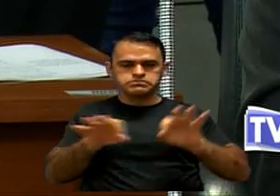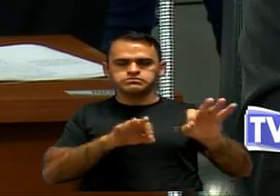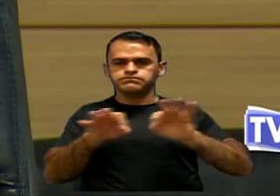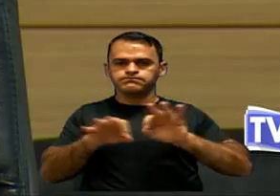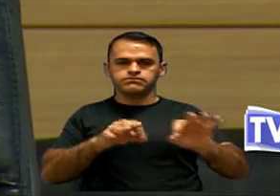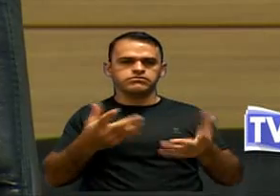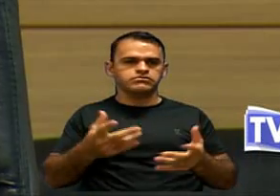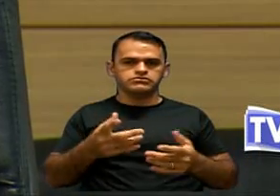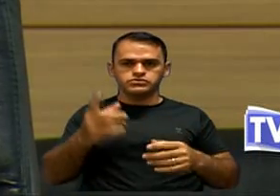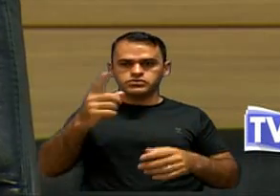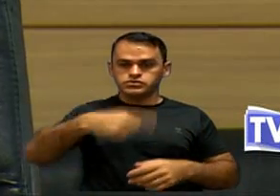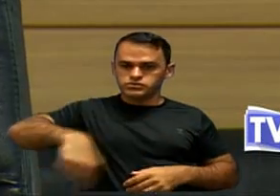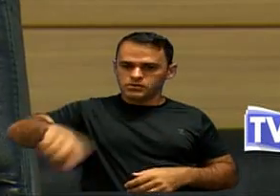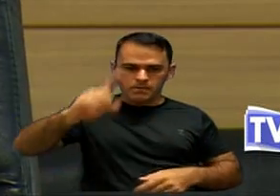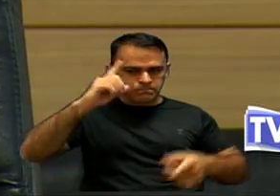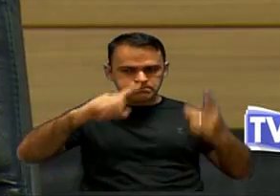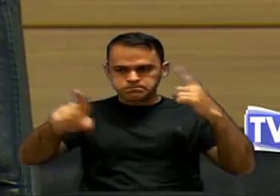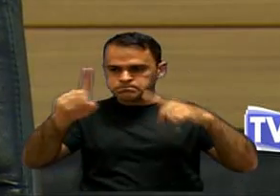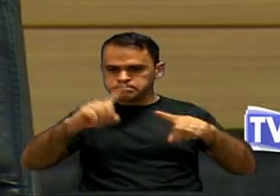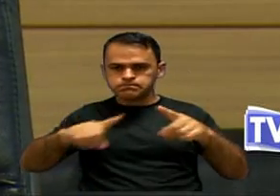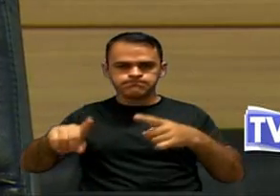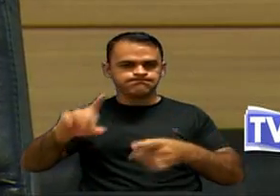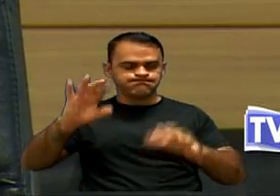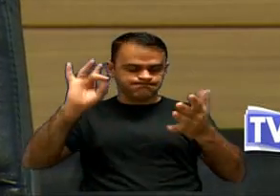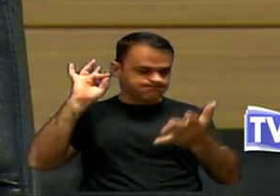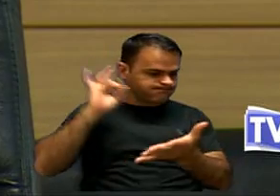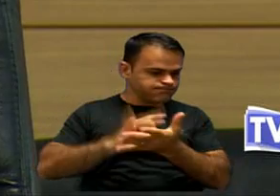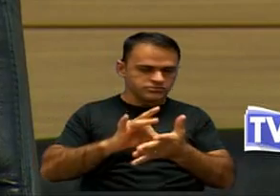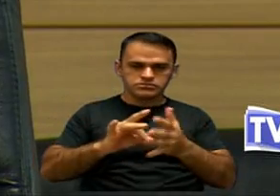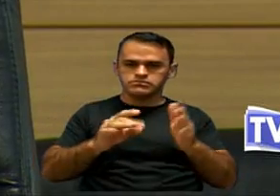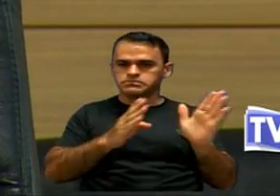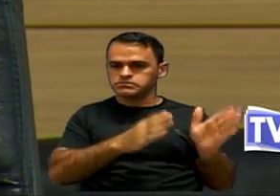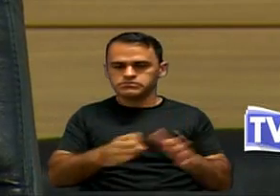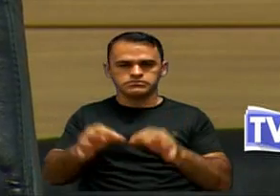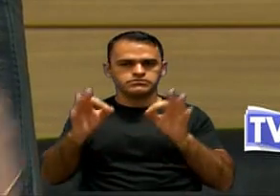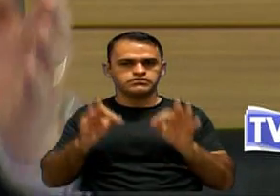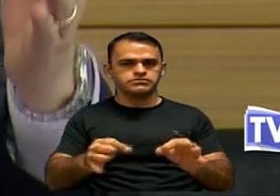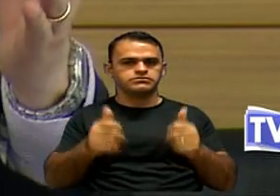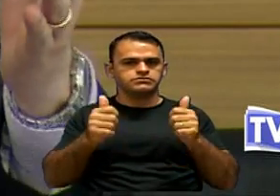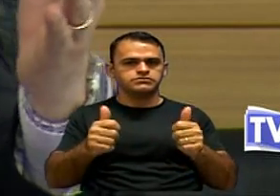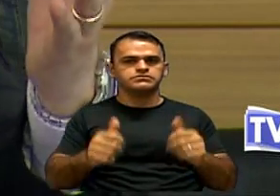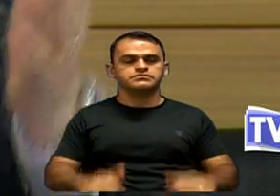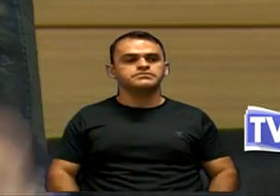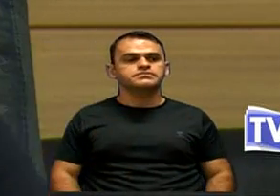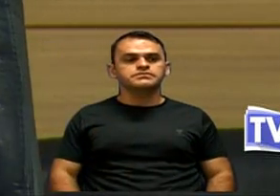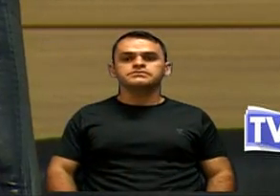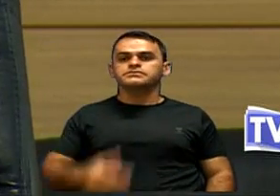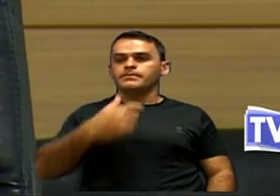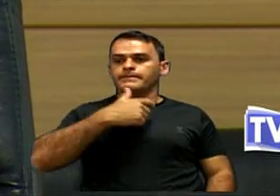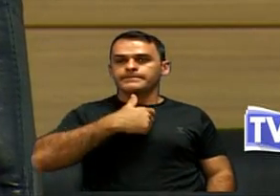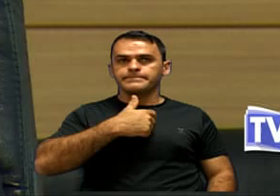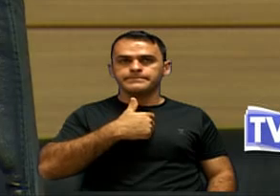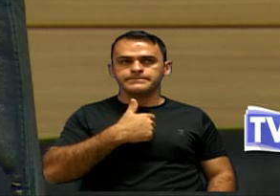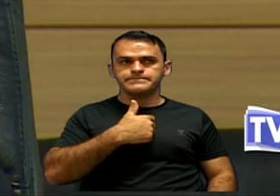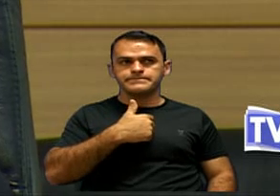verdadeiro administrador. Então, Vitão, está de parabéns, obrigado, Vossa Excelência. Daniel. Não obstante eu faça